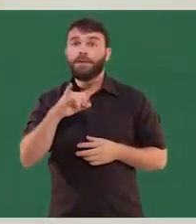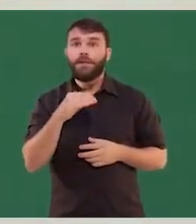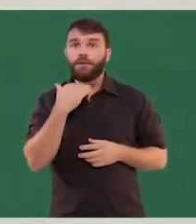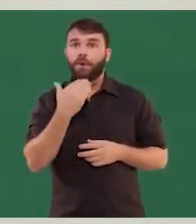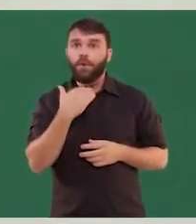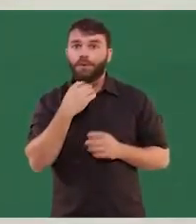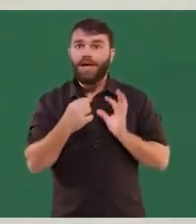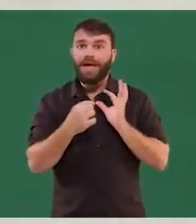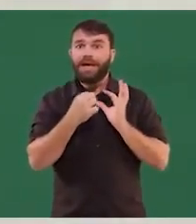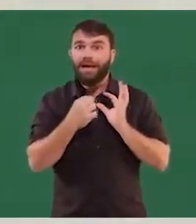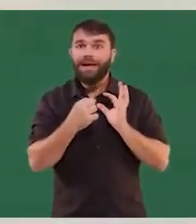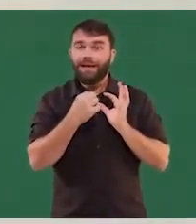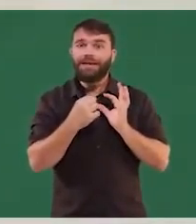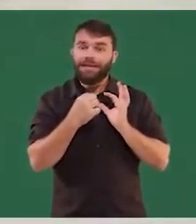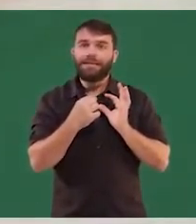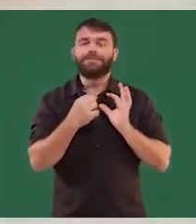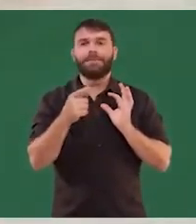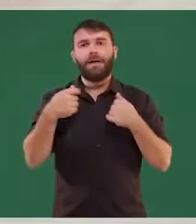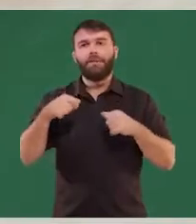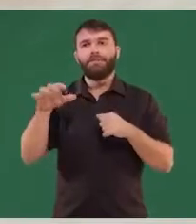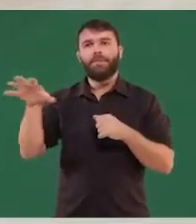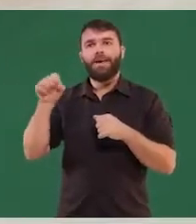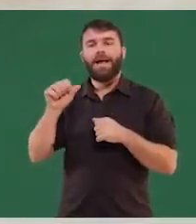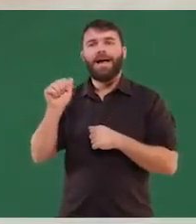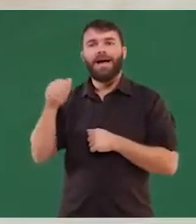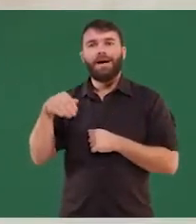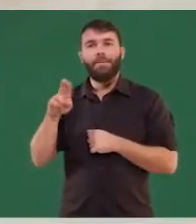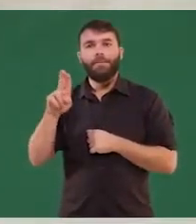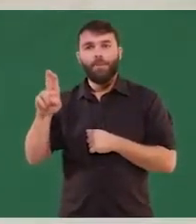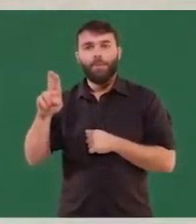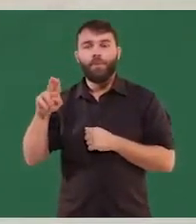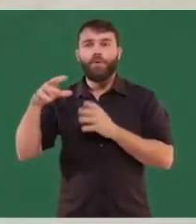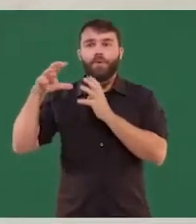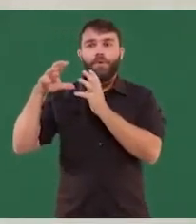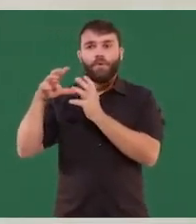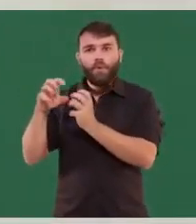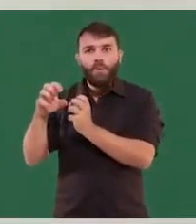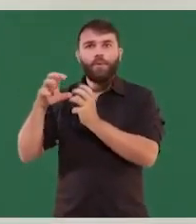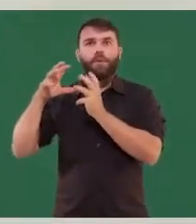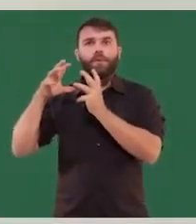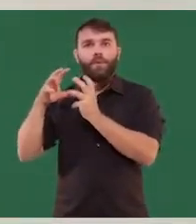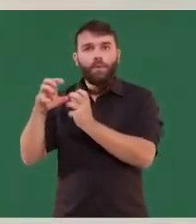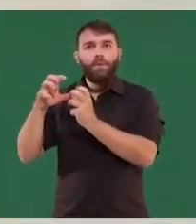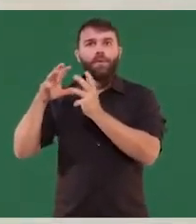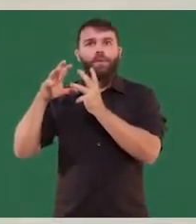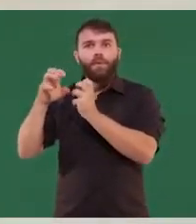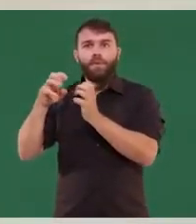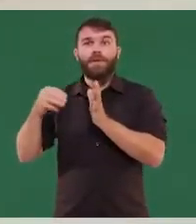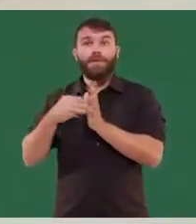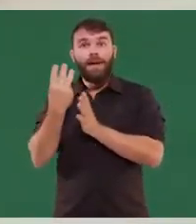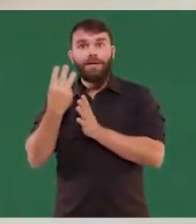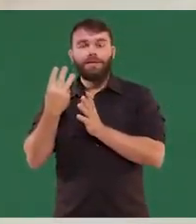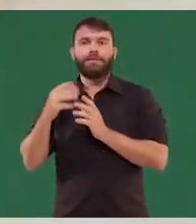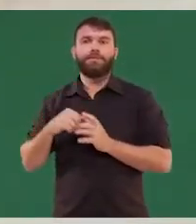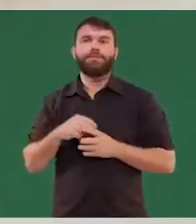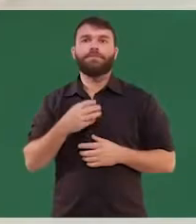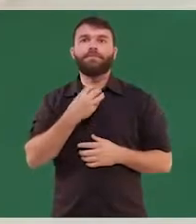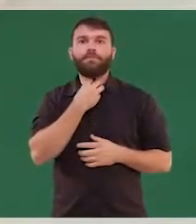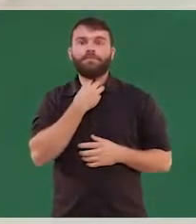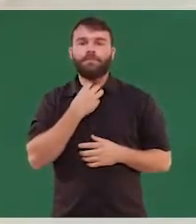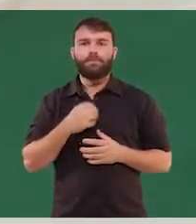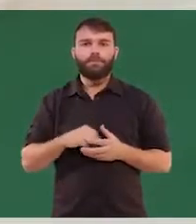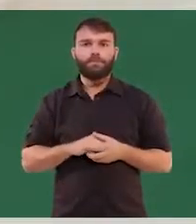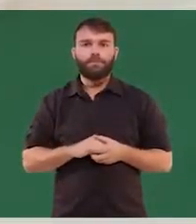Caso não seja possível introduzir a sonda, devemos pegar o ambu e realizar 3 suspiros, um na sequência do outro.